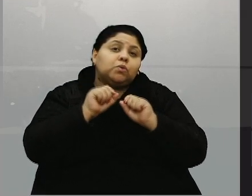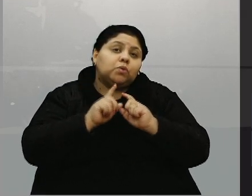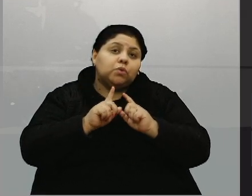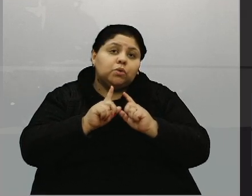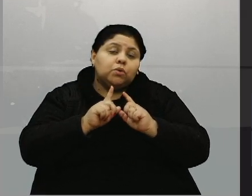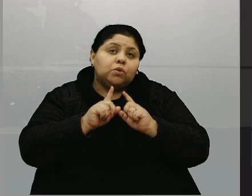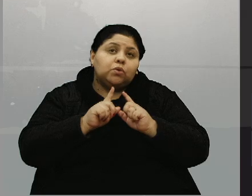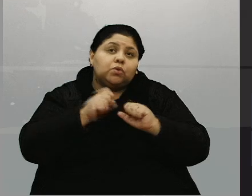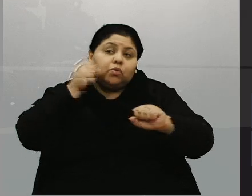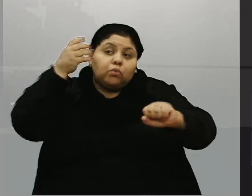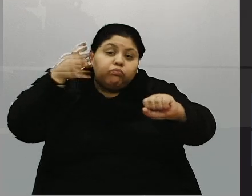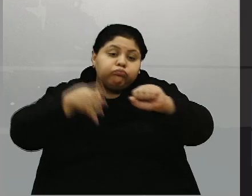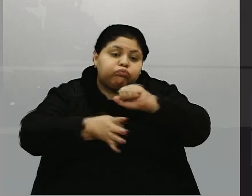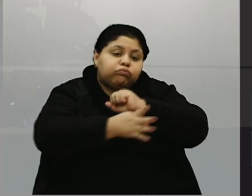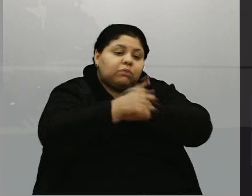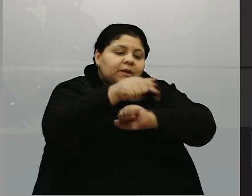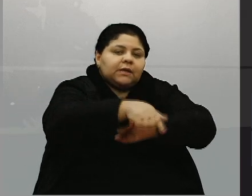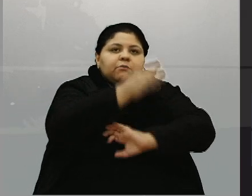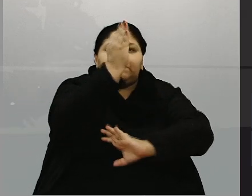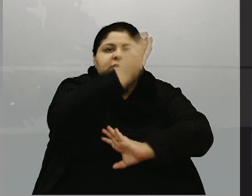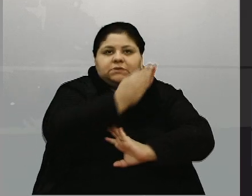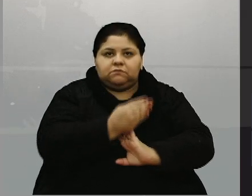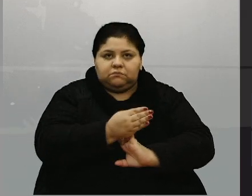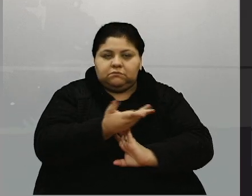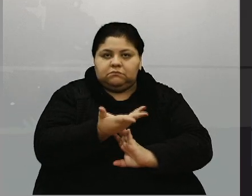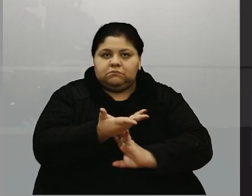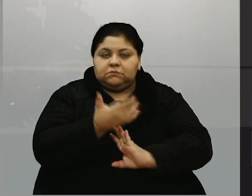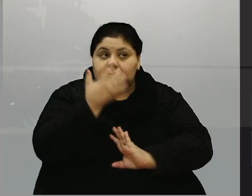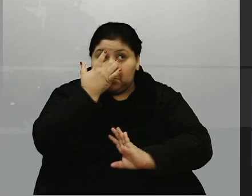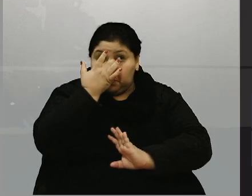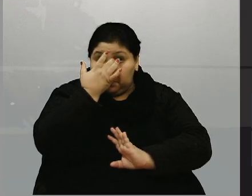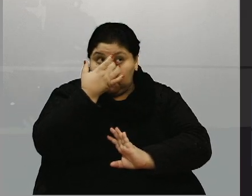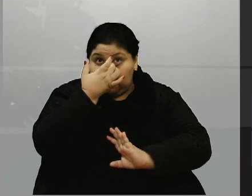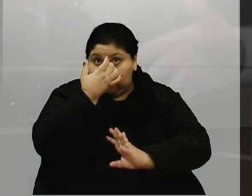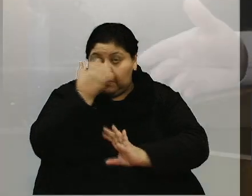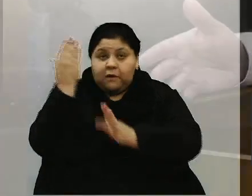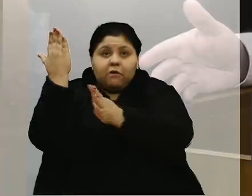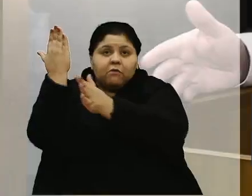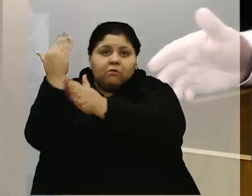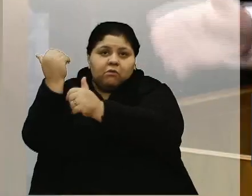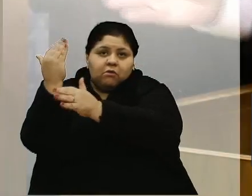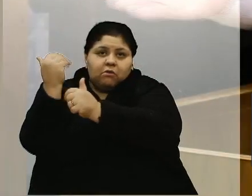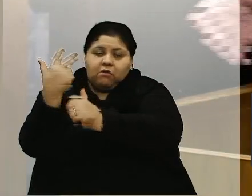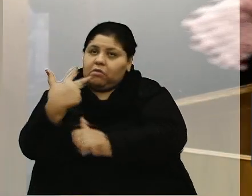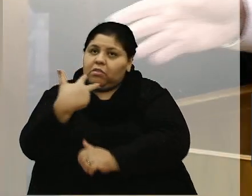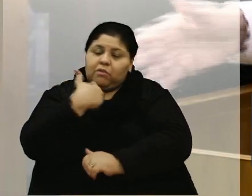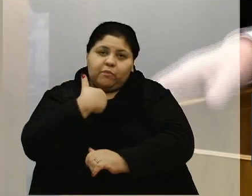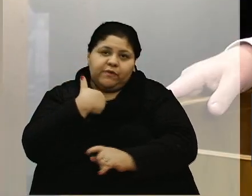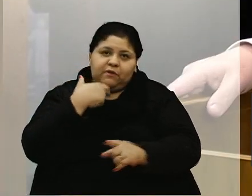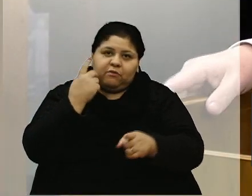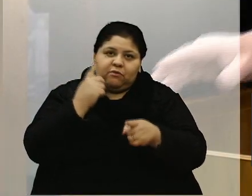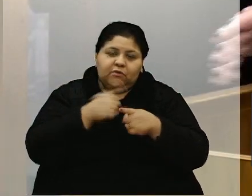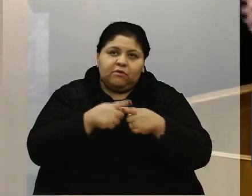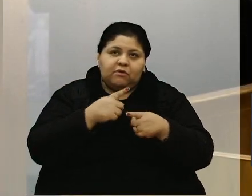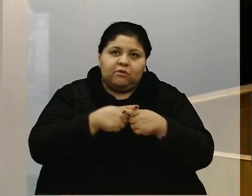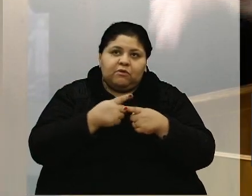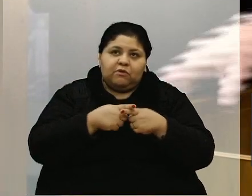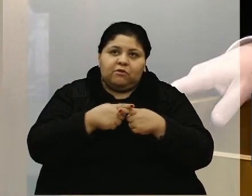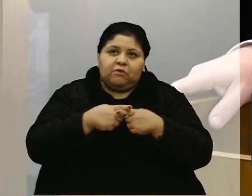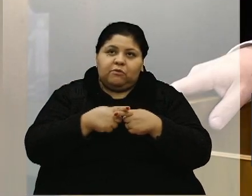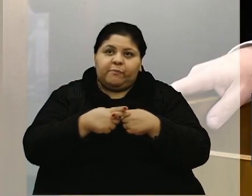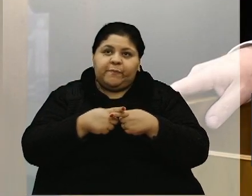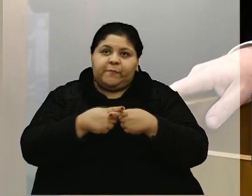os imigrantes que viriam para o Brasil, né? Então, os espanhóis, evidentemente, não poderiam, por ser os adversários,